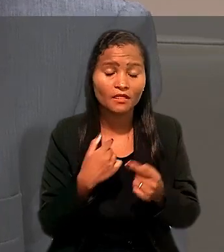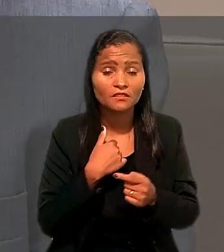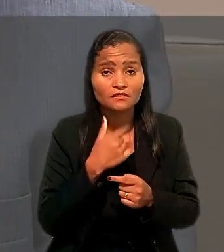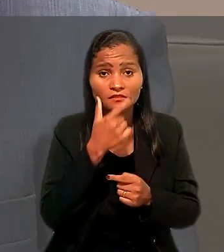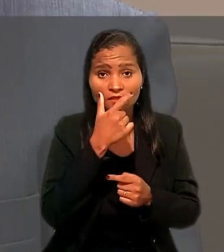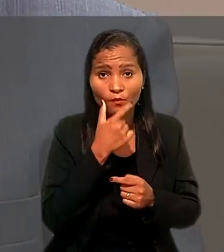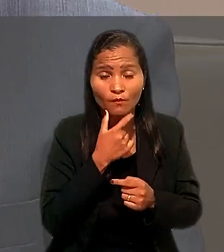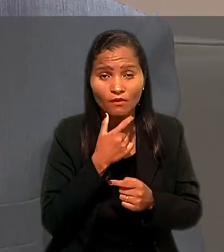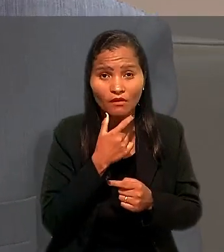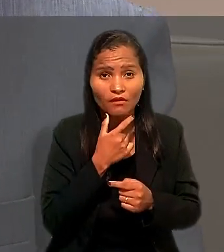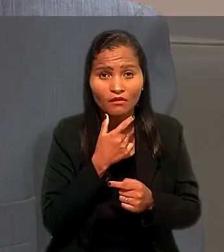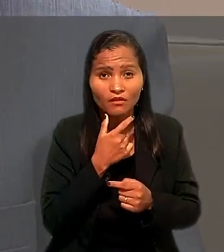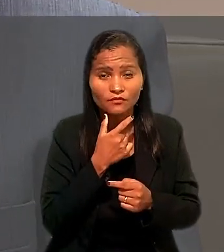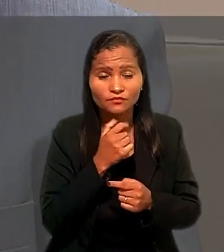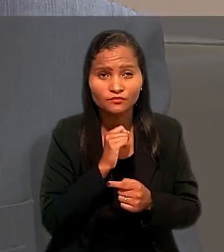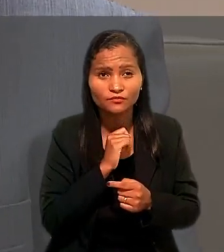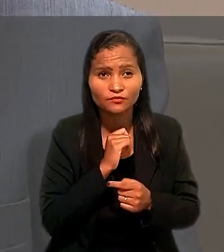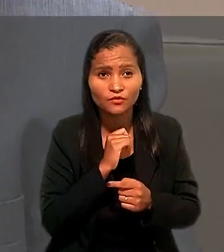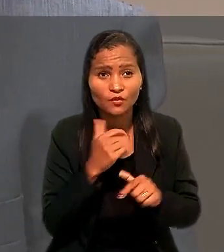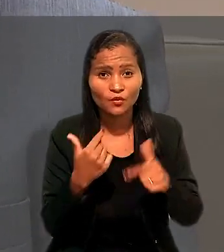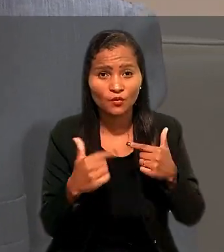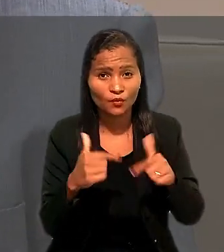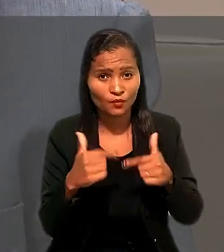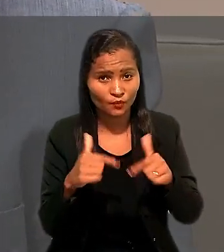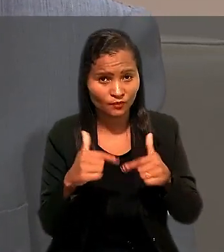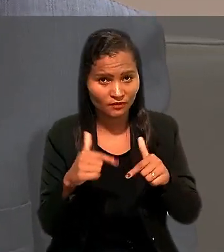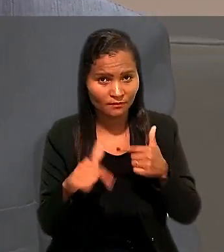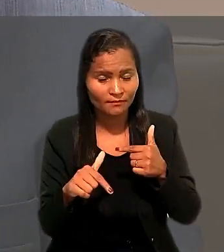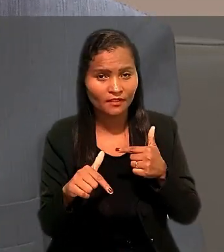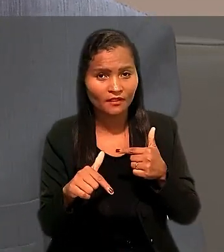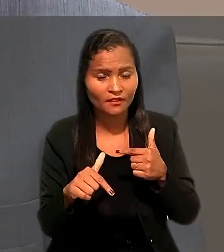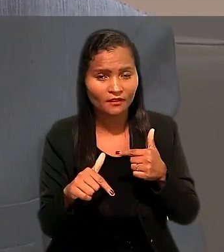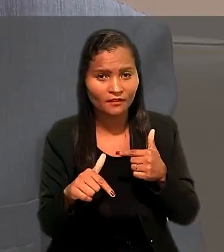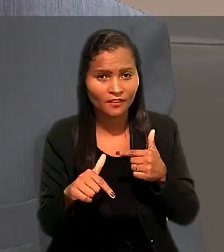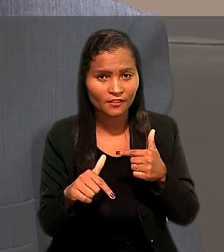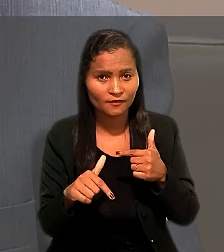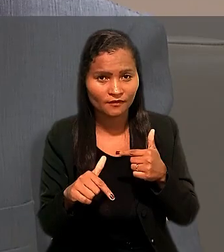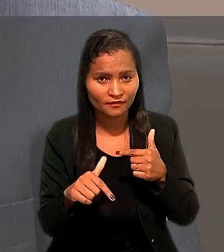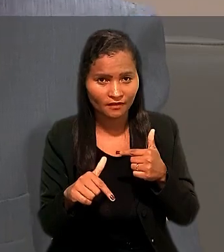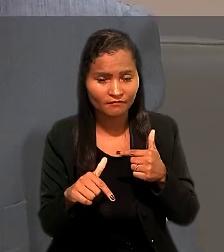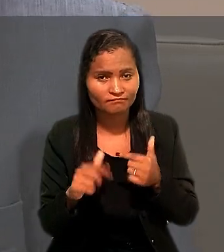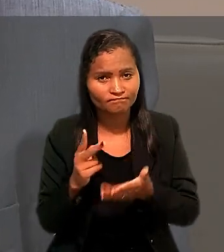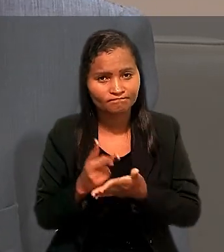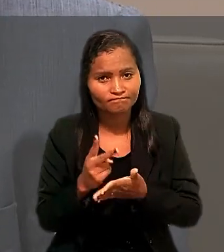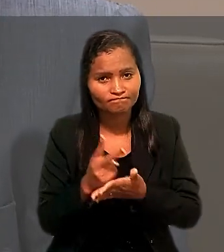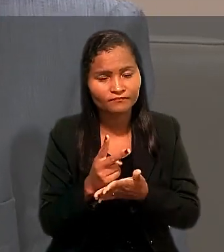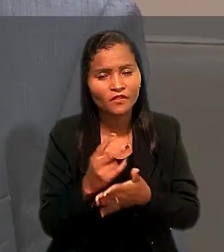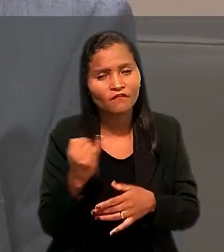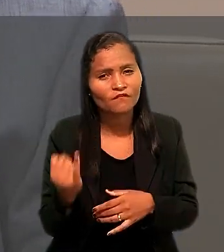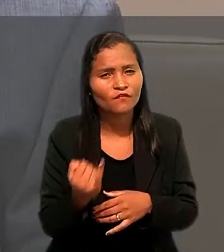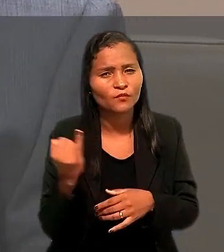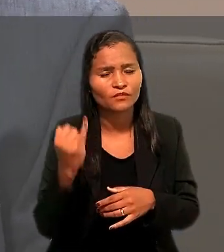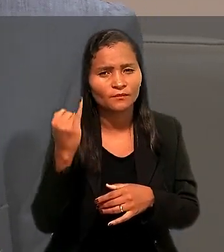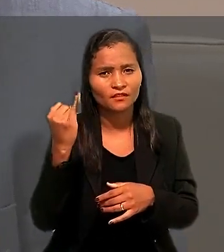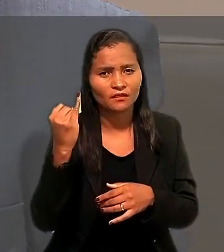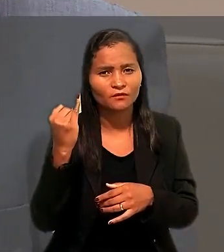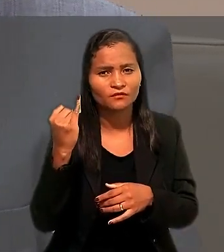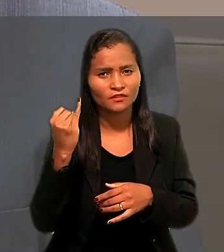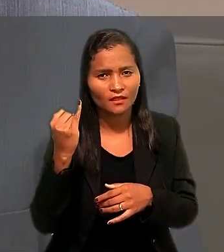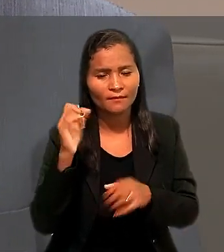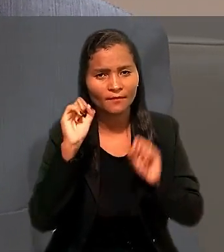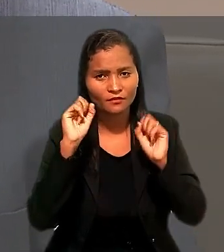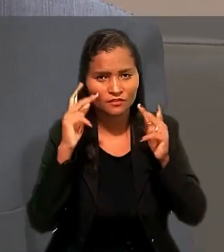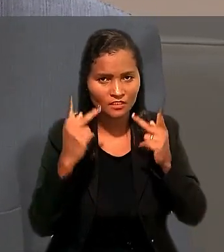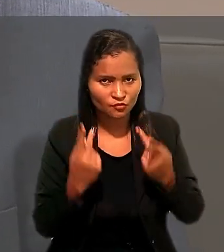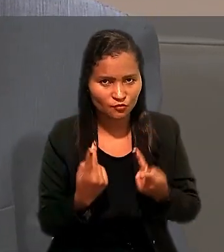Mas acho que o trabalho, ele efetivamente é fundamental